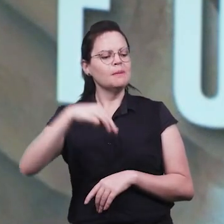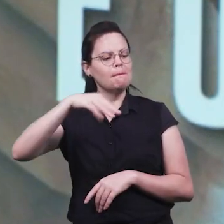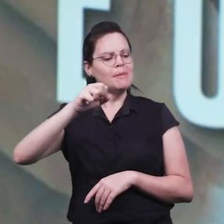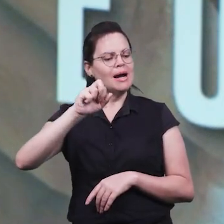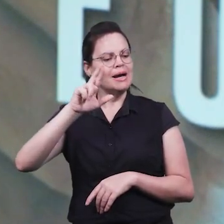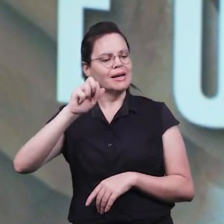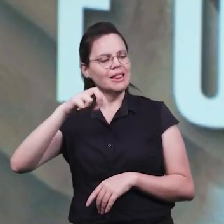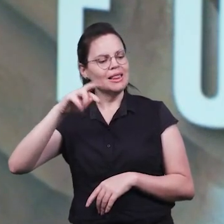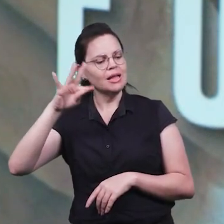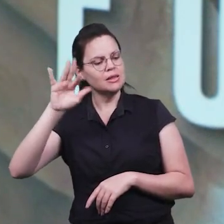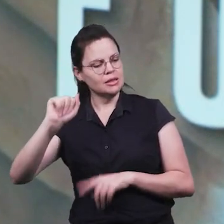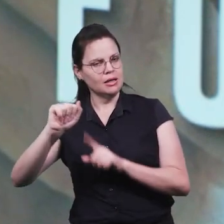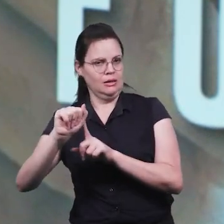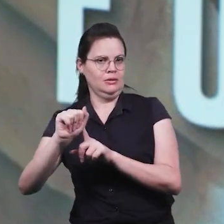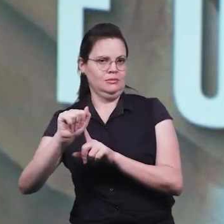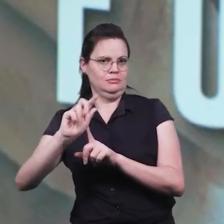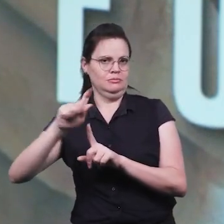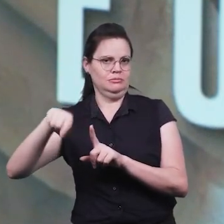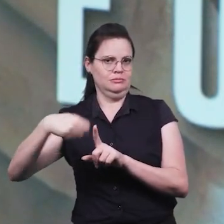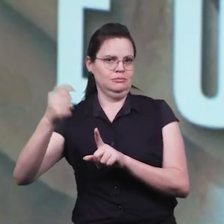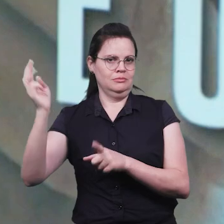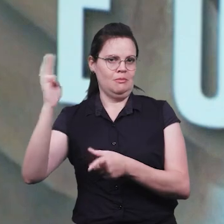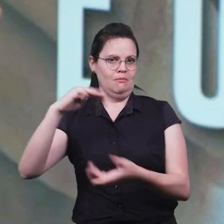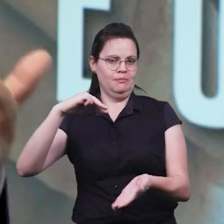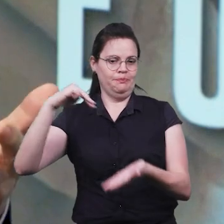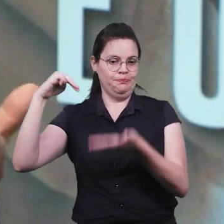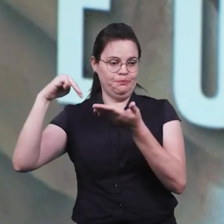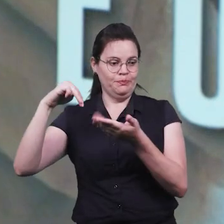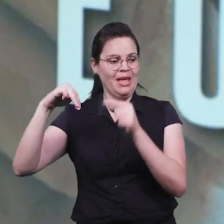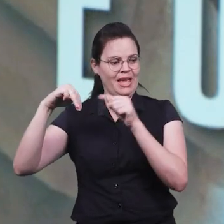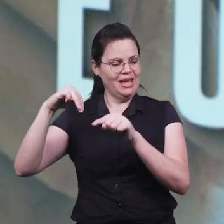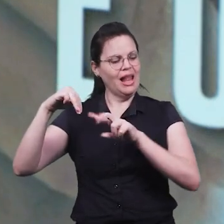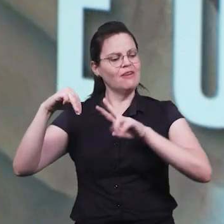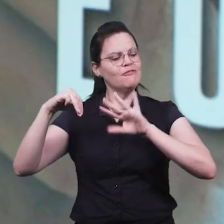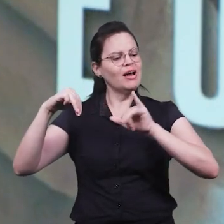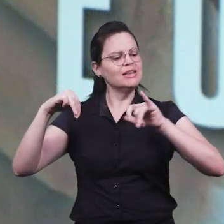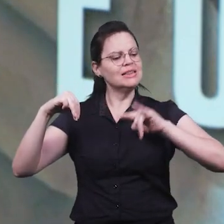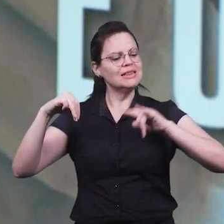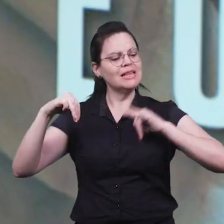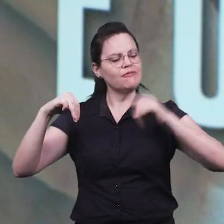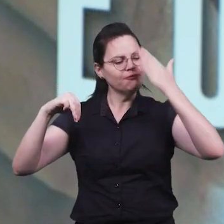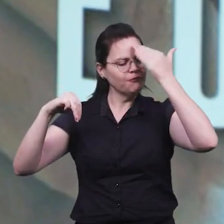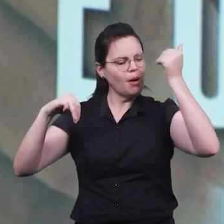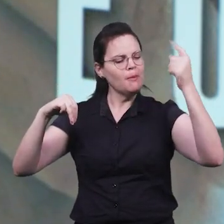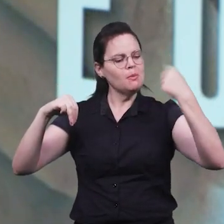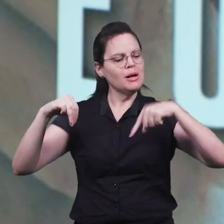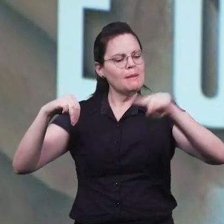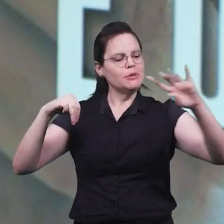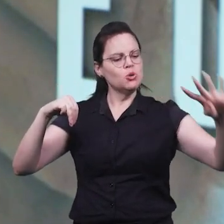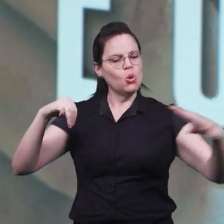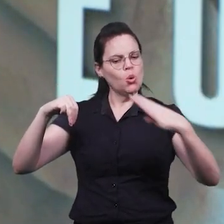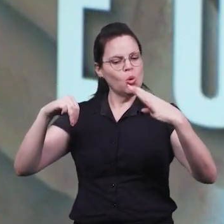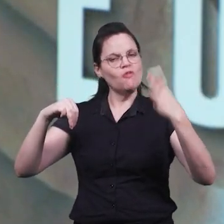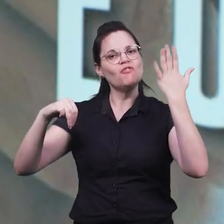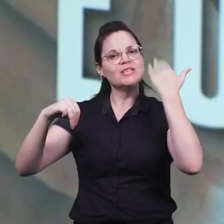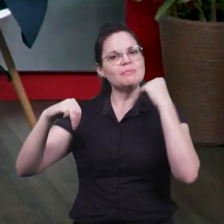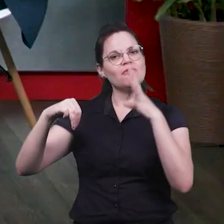pela mensagem que ela está pregando, Maranata, o Senhor Jesus